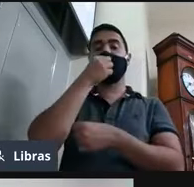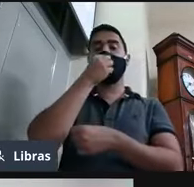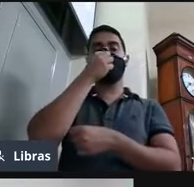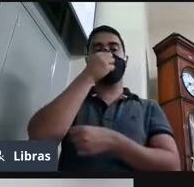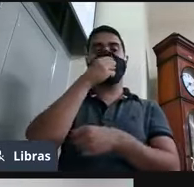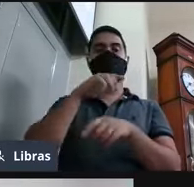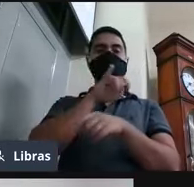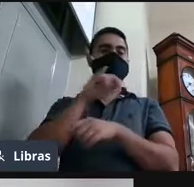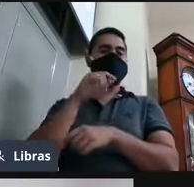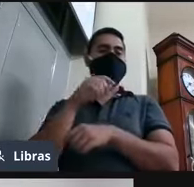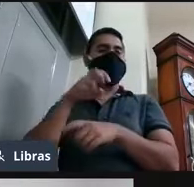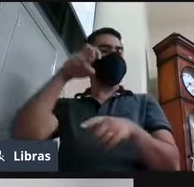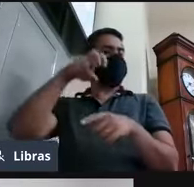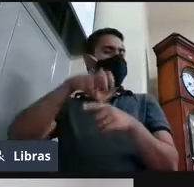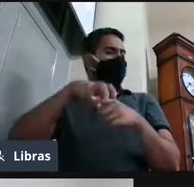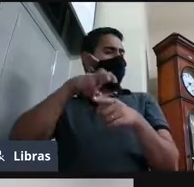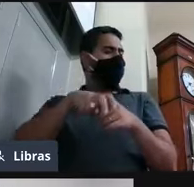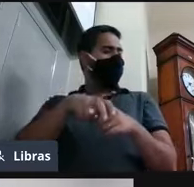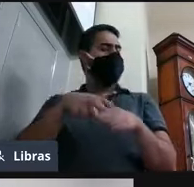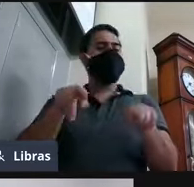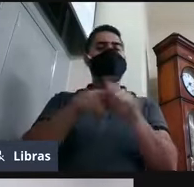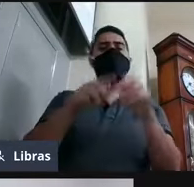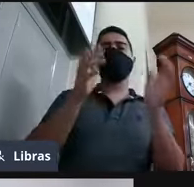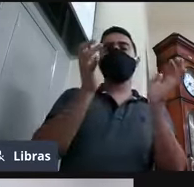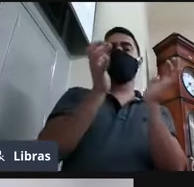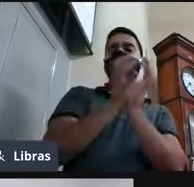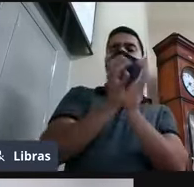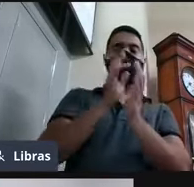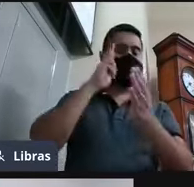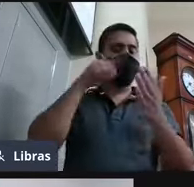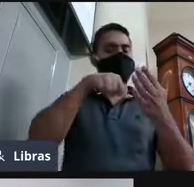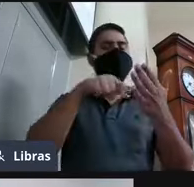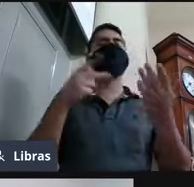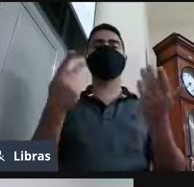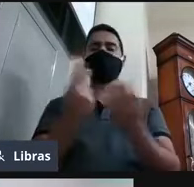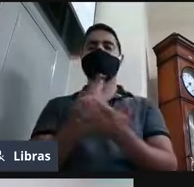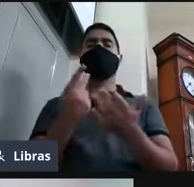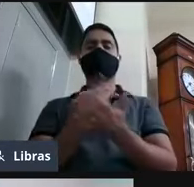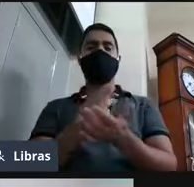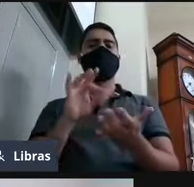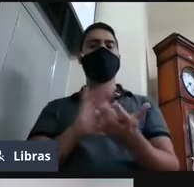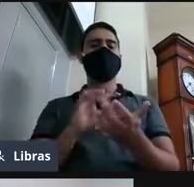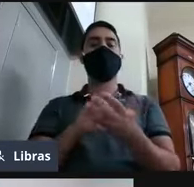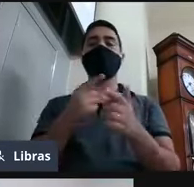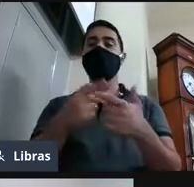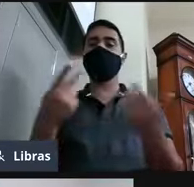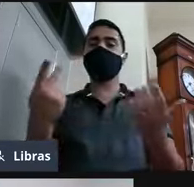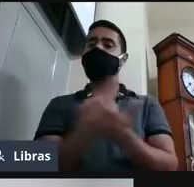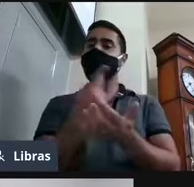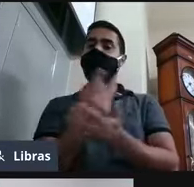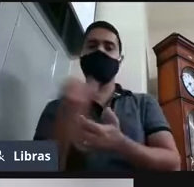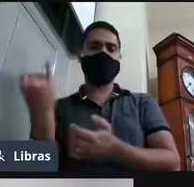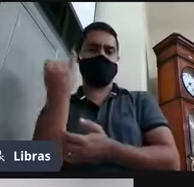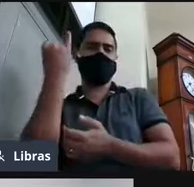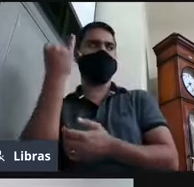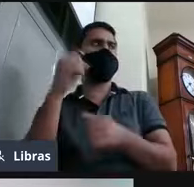talvez se ele tivesse sentado aqui, a equipe dele, que teve esses erros, porque são erros graves, que